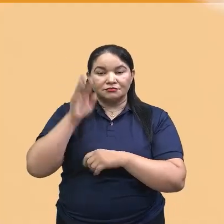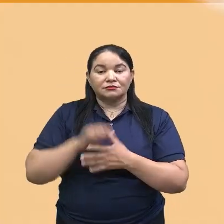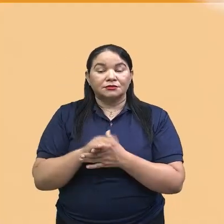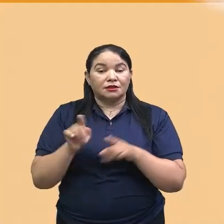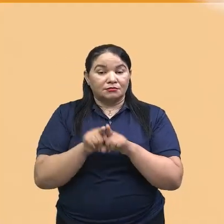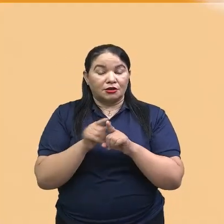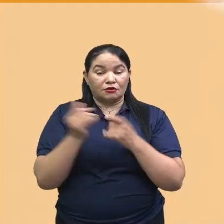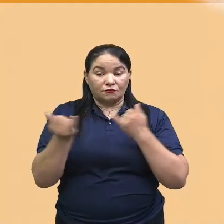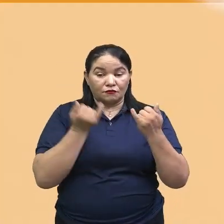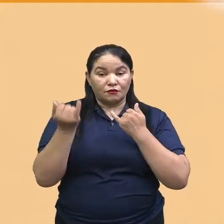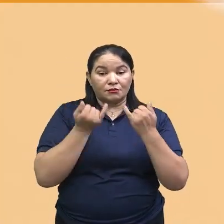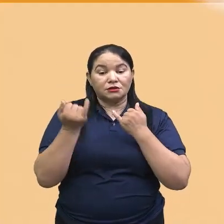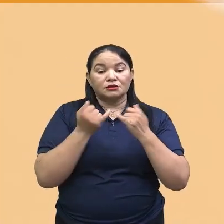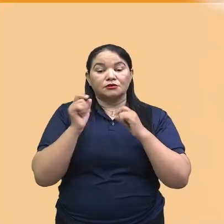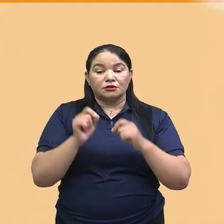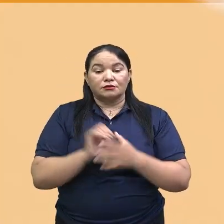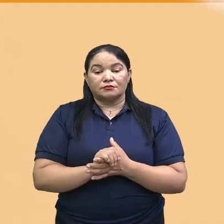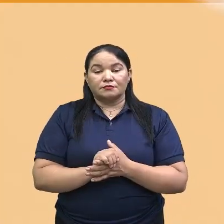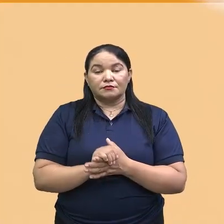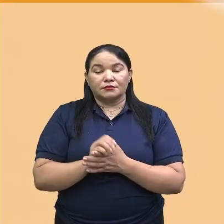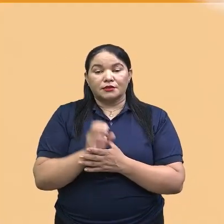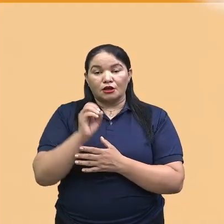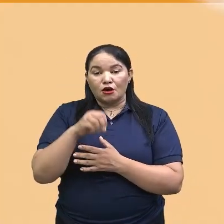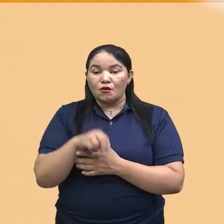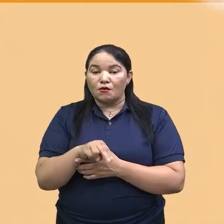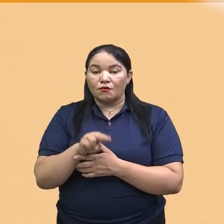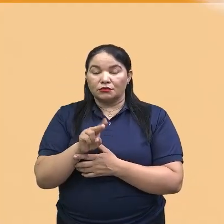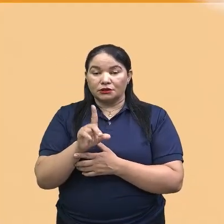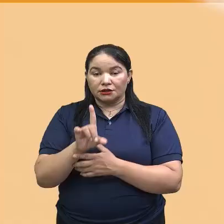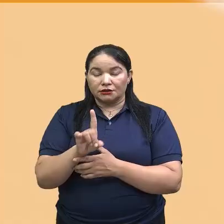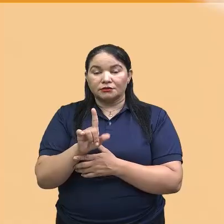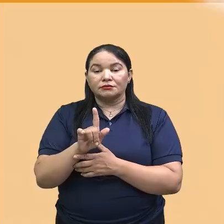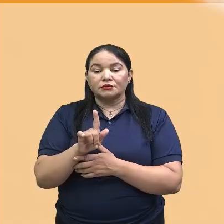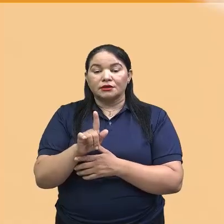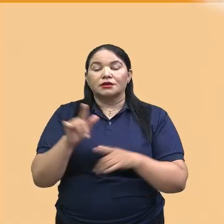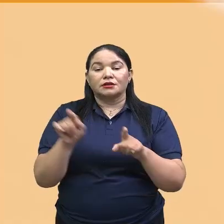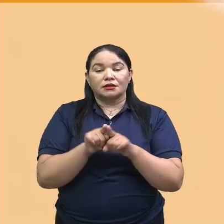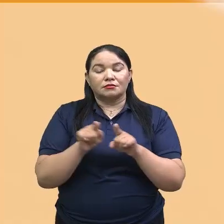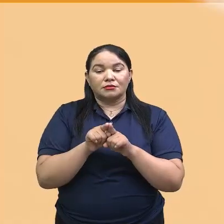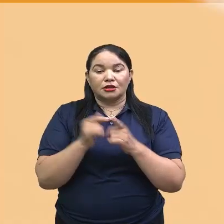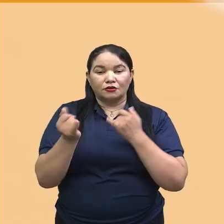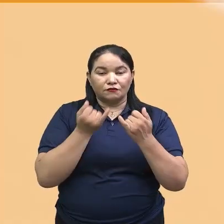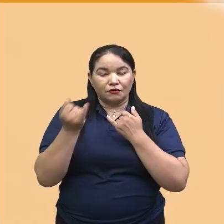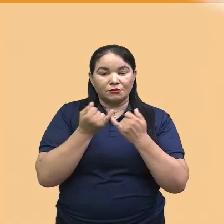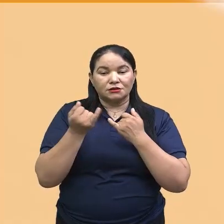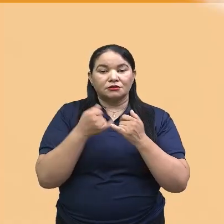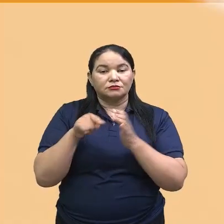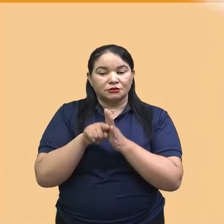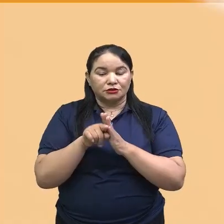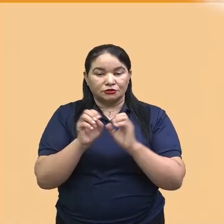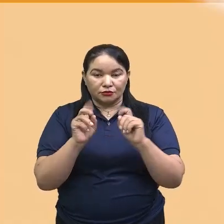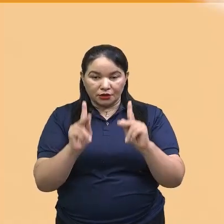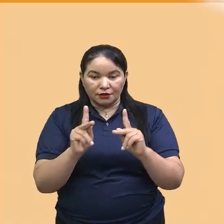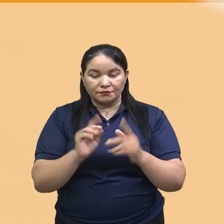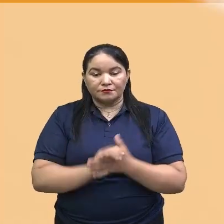viram aí são dados da ONG Oxfam Brasil, né, onde a gente foi lá para fazer a pesquisa, tá